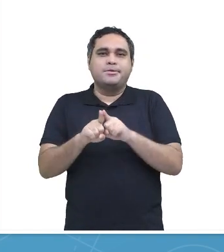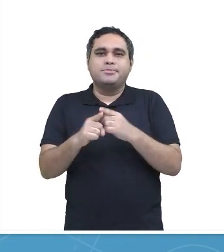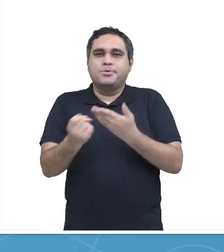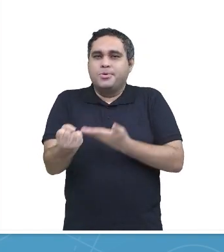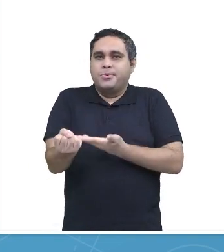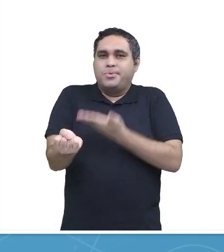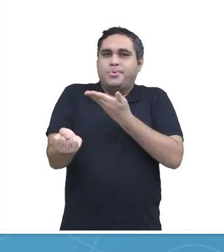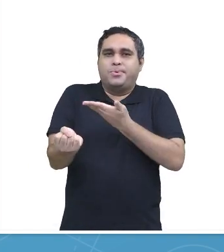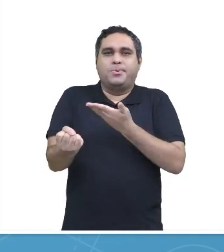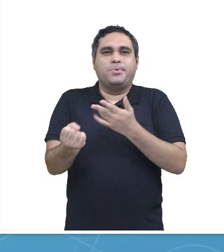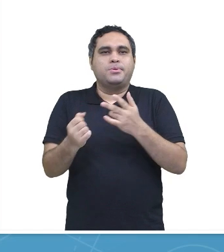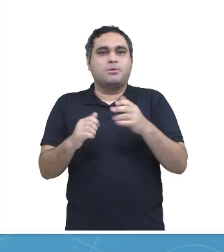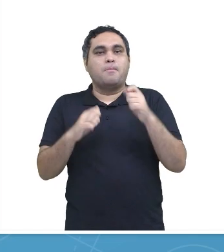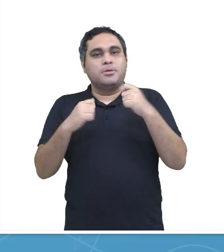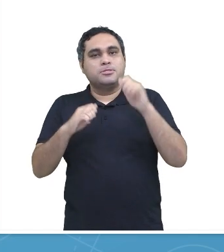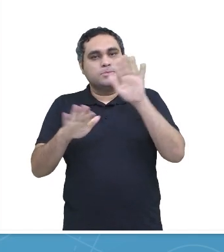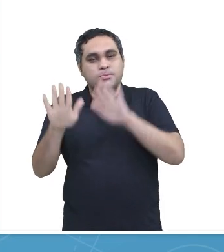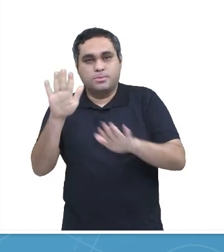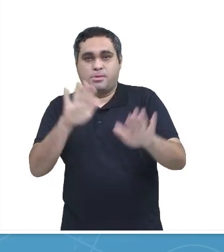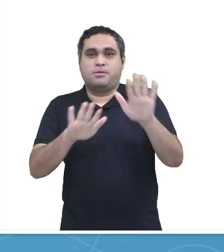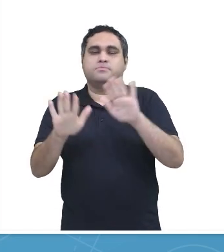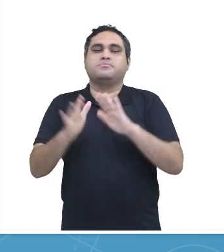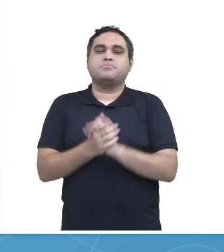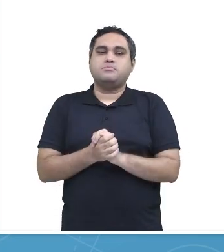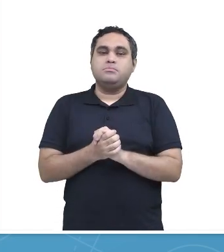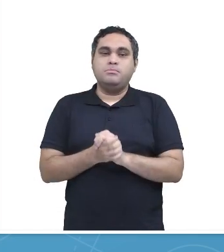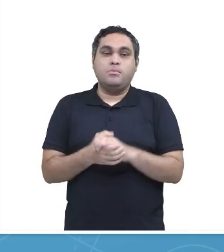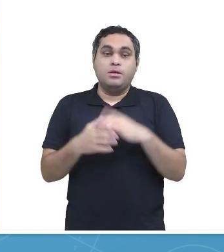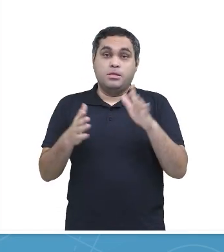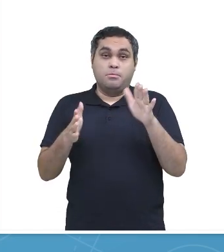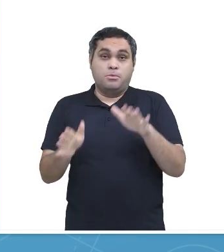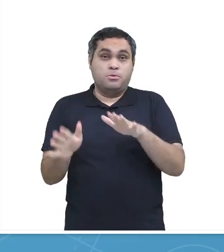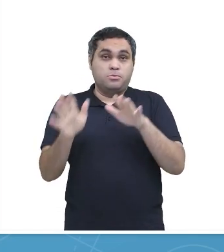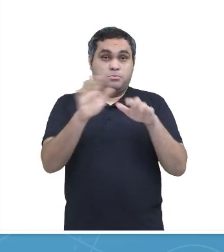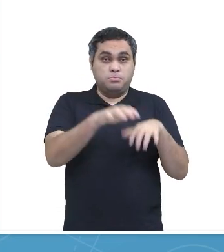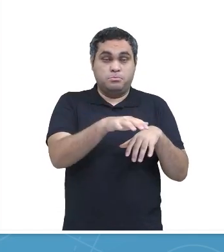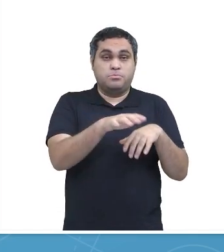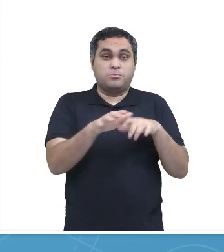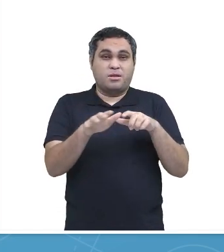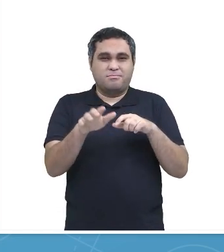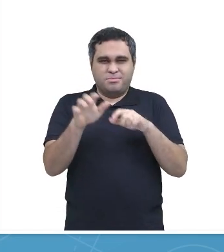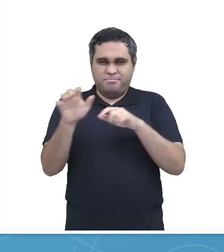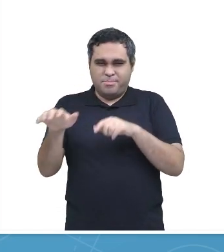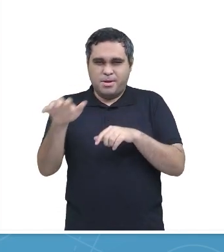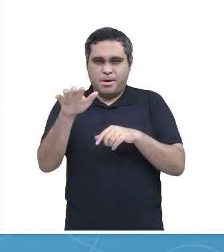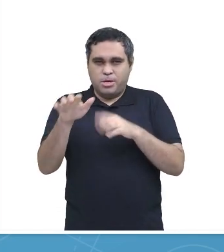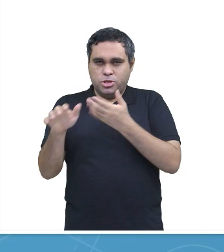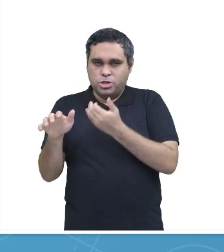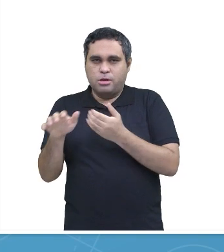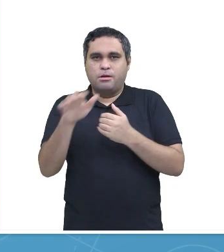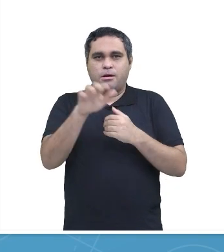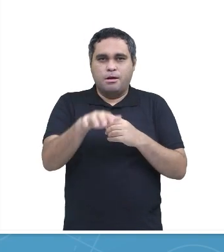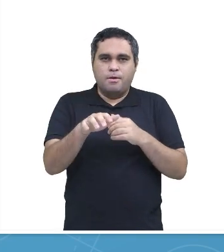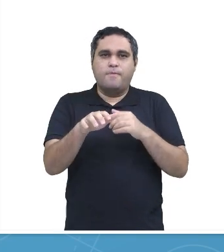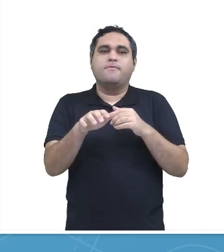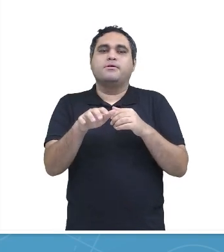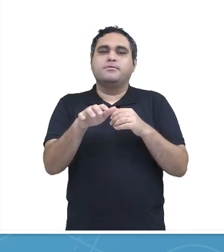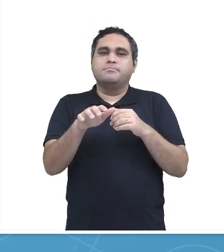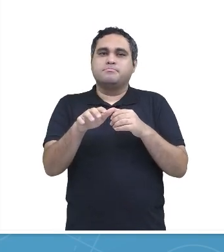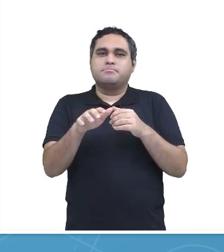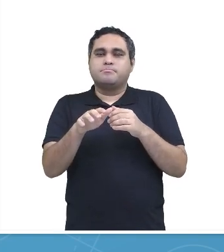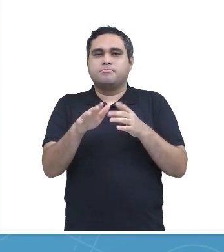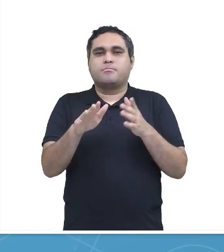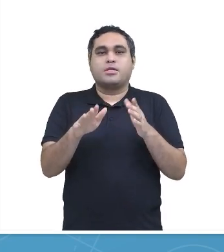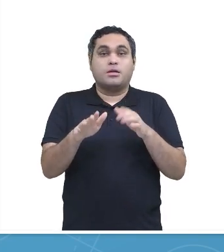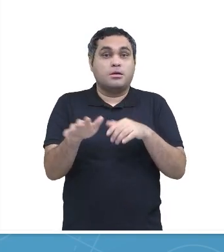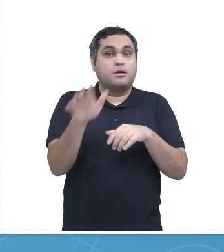Depois vem a etapa do adulto maduro, que é dos 40 aos 60 anos.